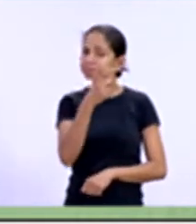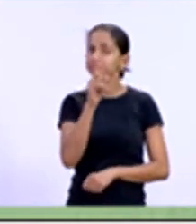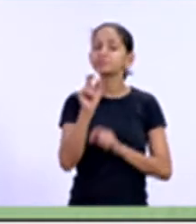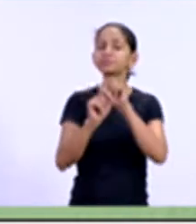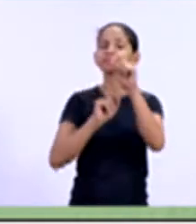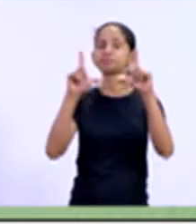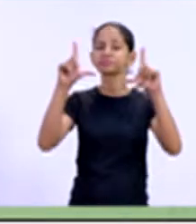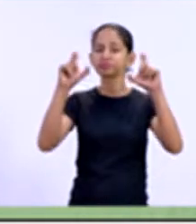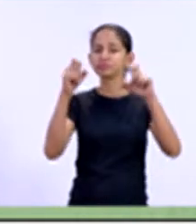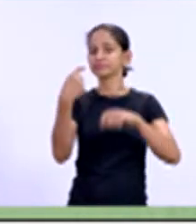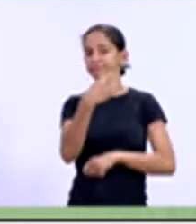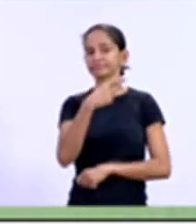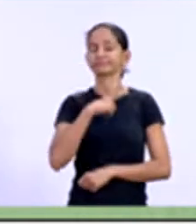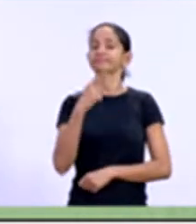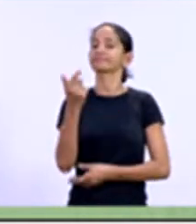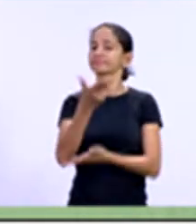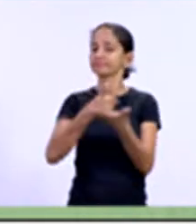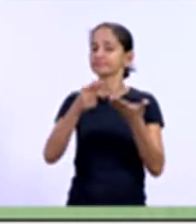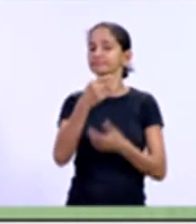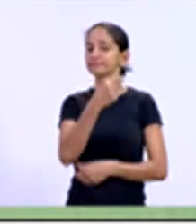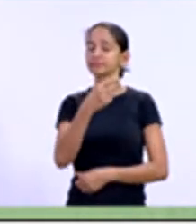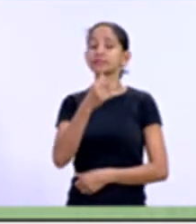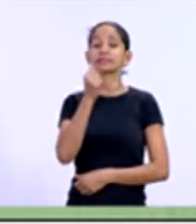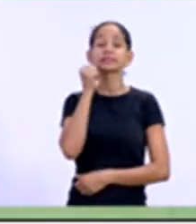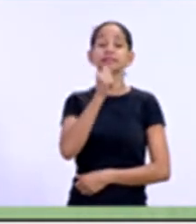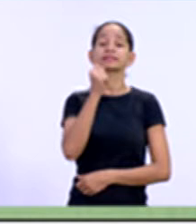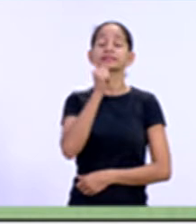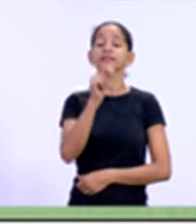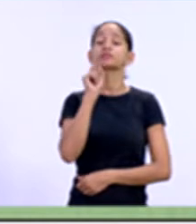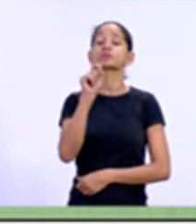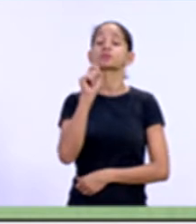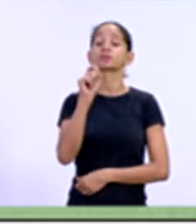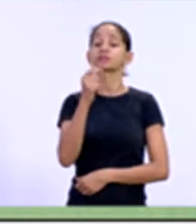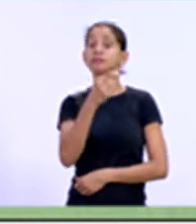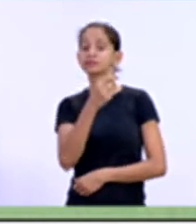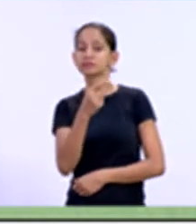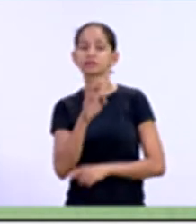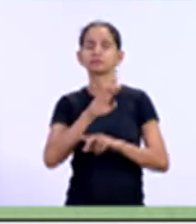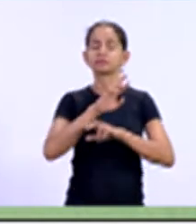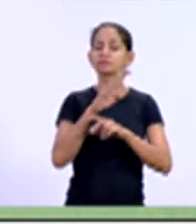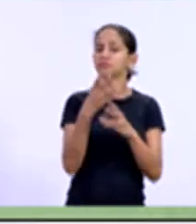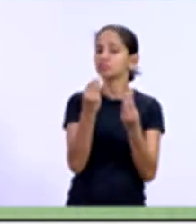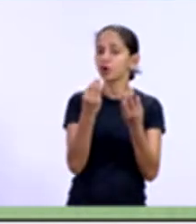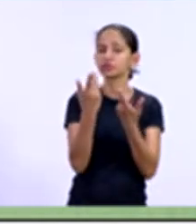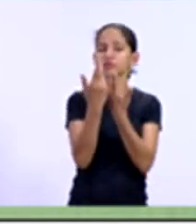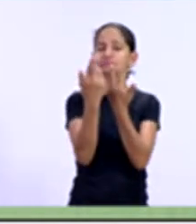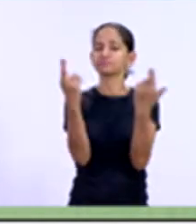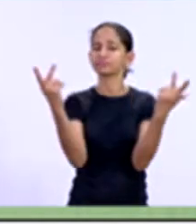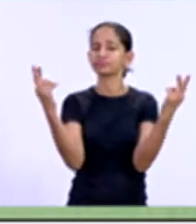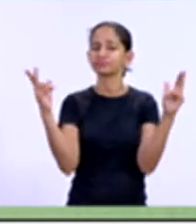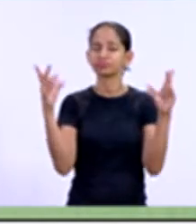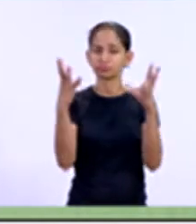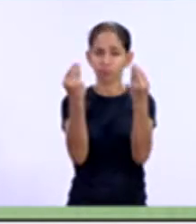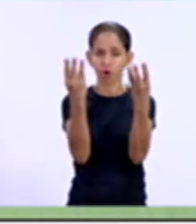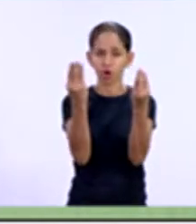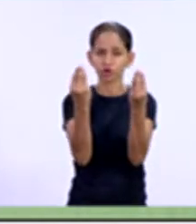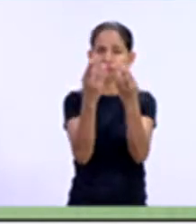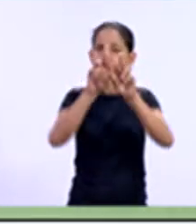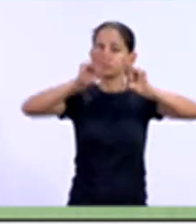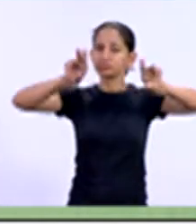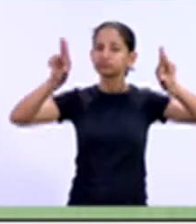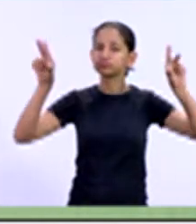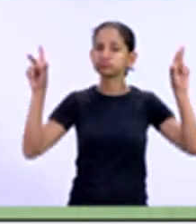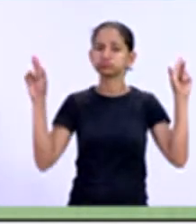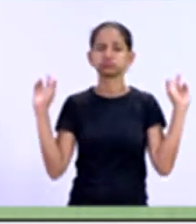figura que a moça ela está rodeada de vários